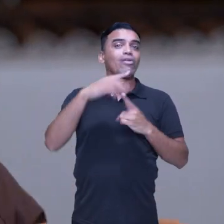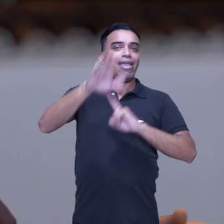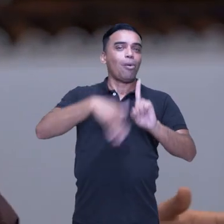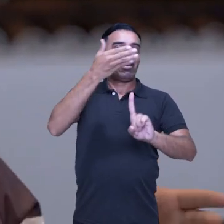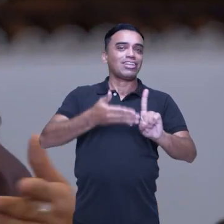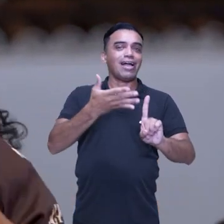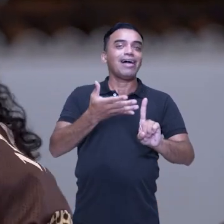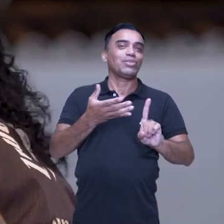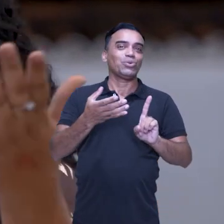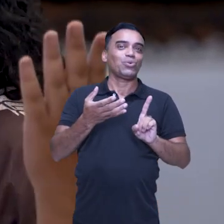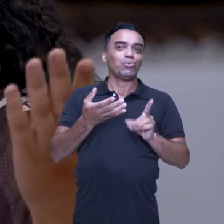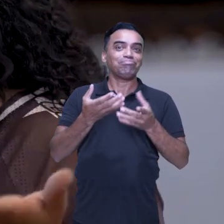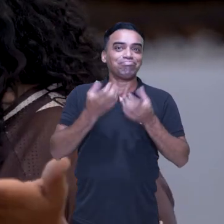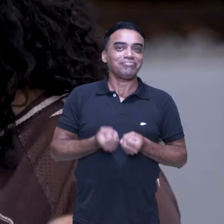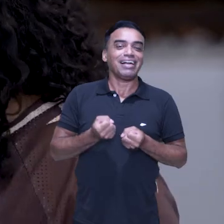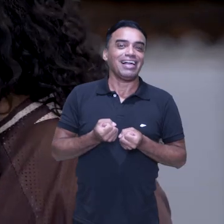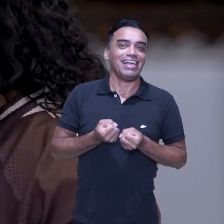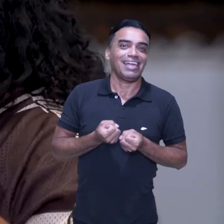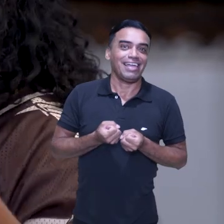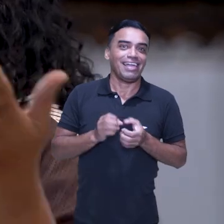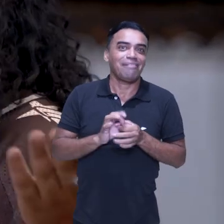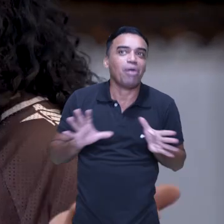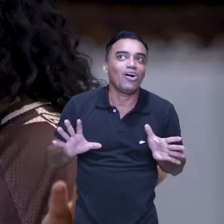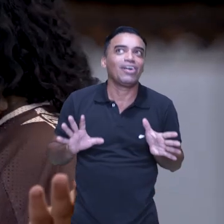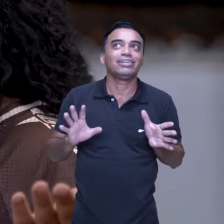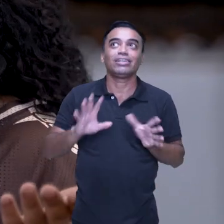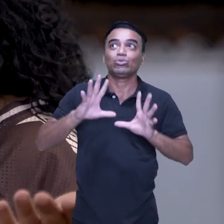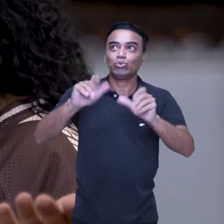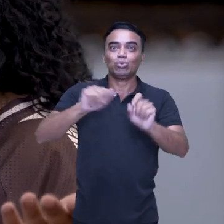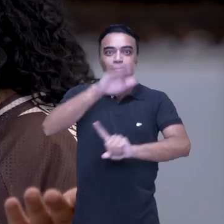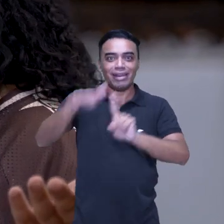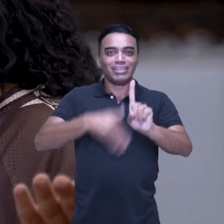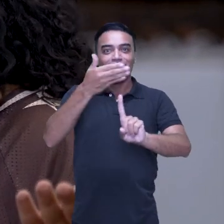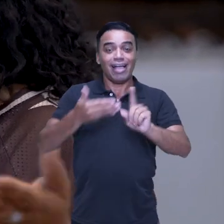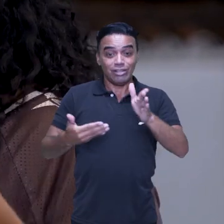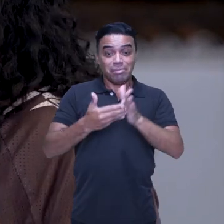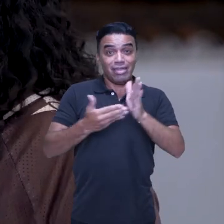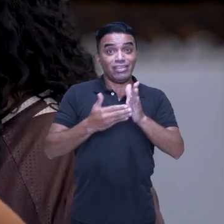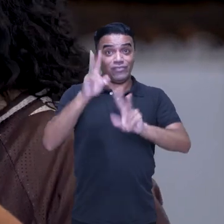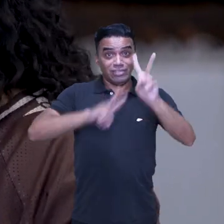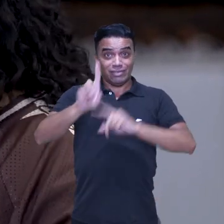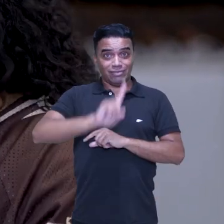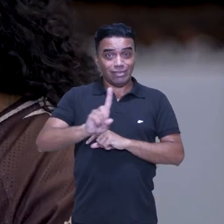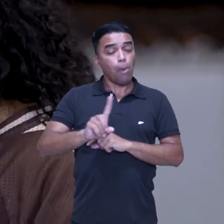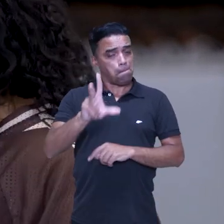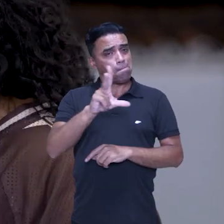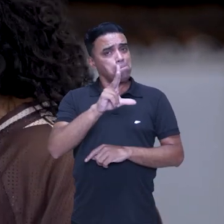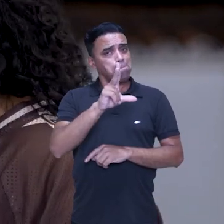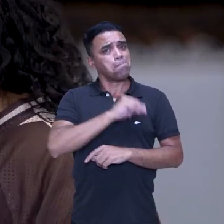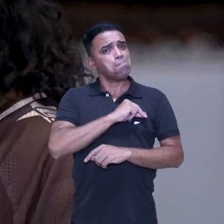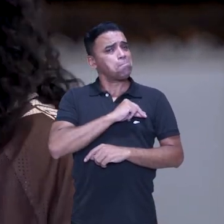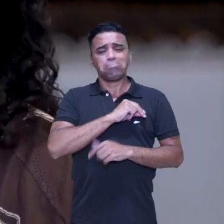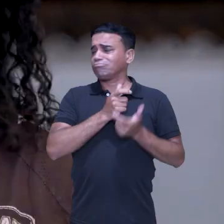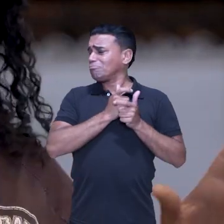E eu acho que todos os homenageados que estão aqui hoje e que fizeram parte do Muros Invisíveis, eles merecem mais do que o